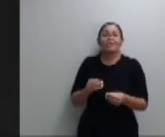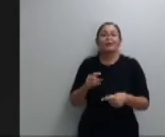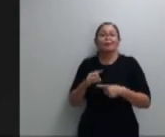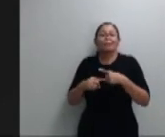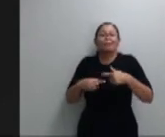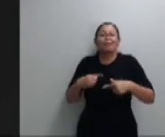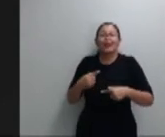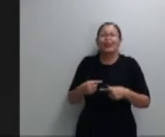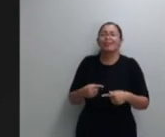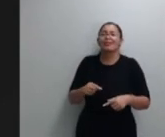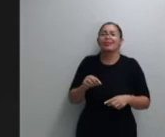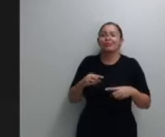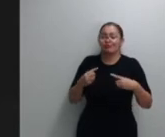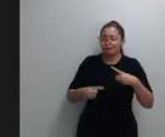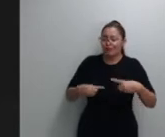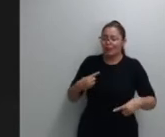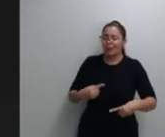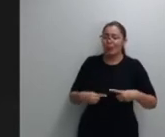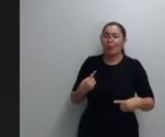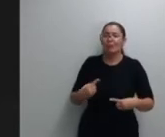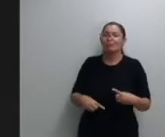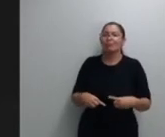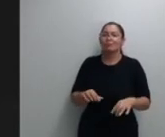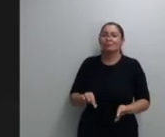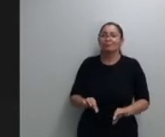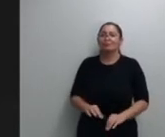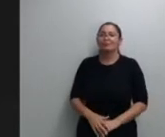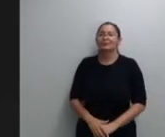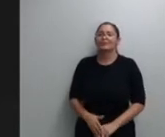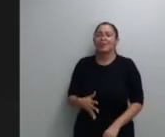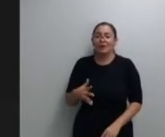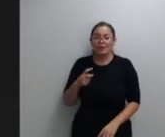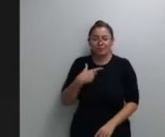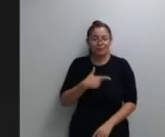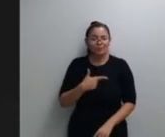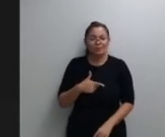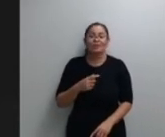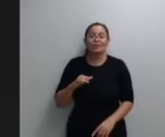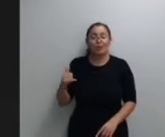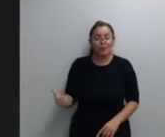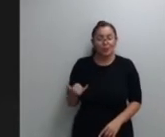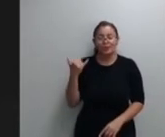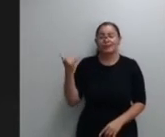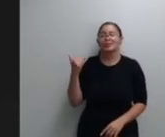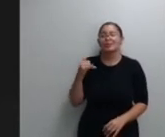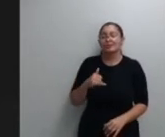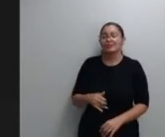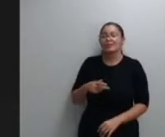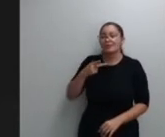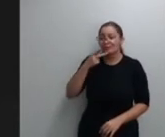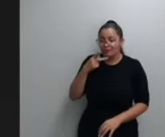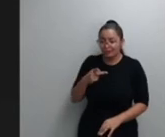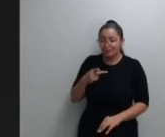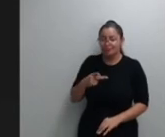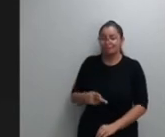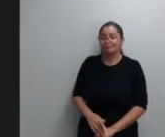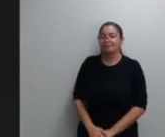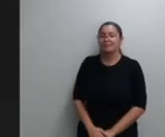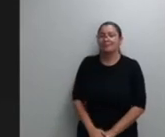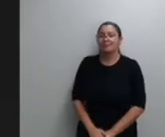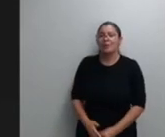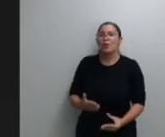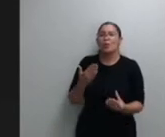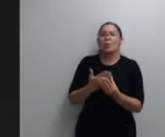estabelecido a ampla defesa também e ambos tiveram as oportunidades devidas de se pronunciar esse processo